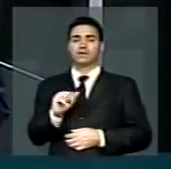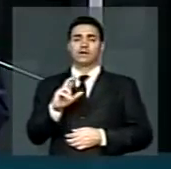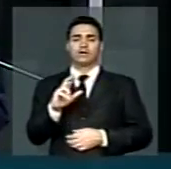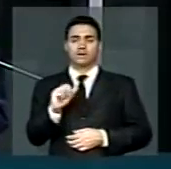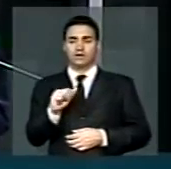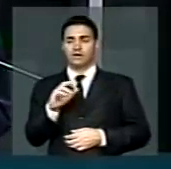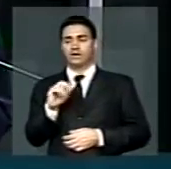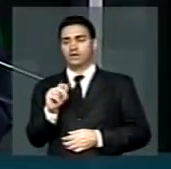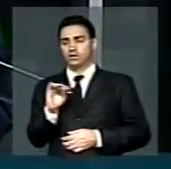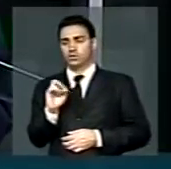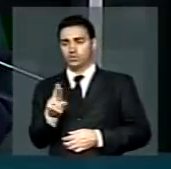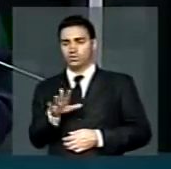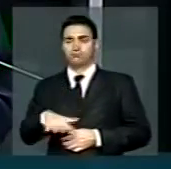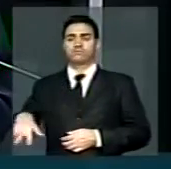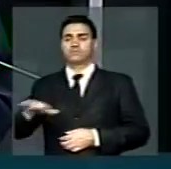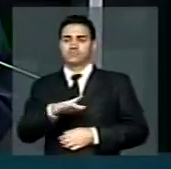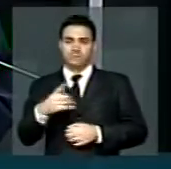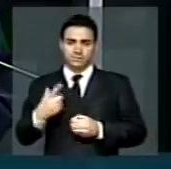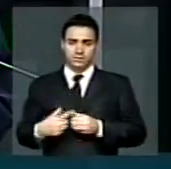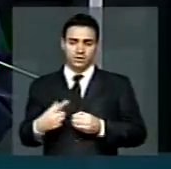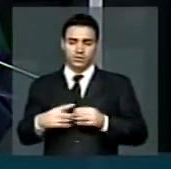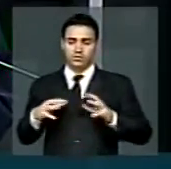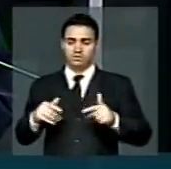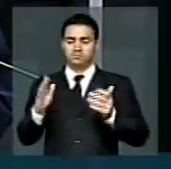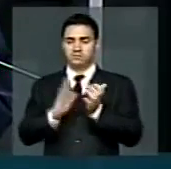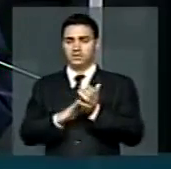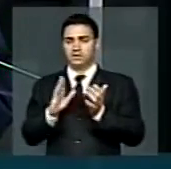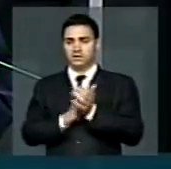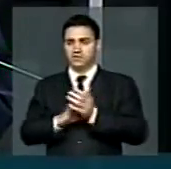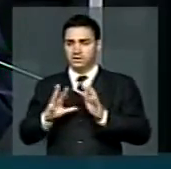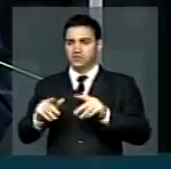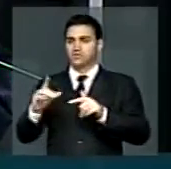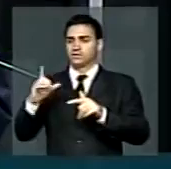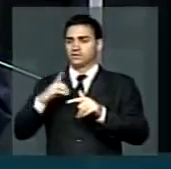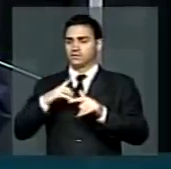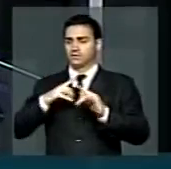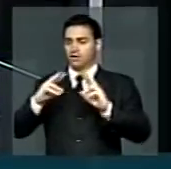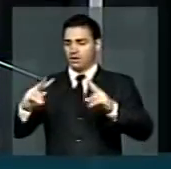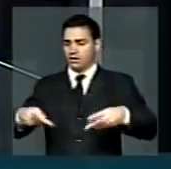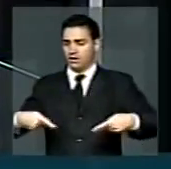lá de Caraíbas, das redes, dos tapetes, das